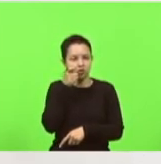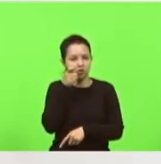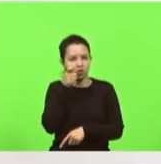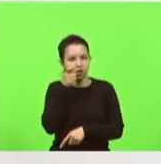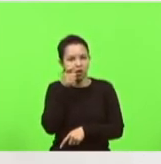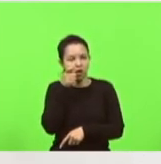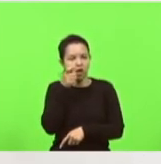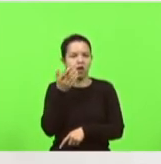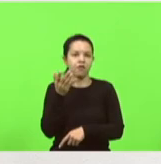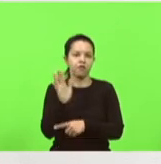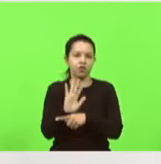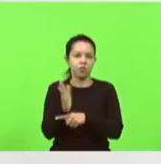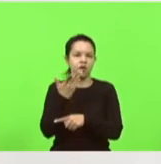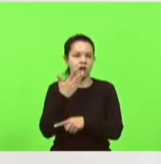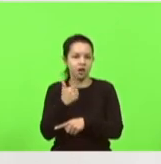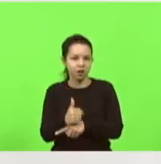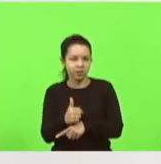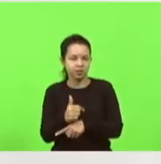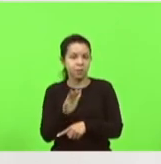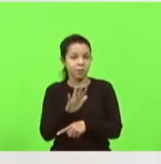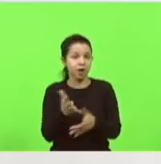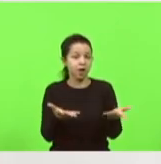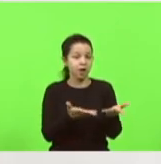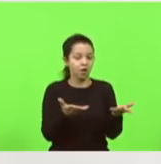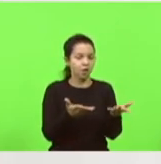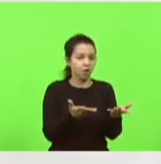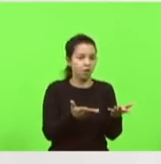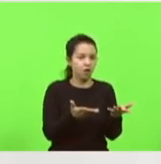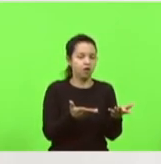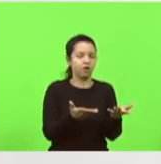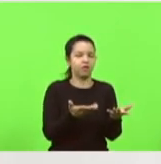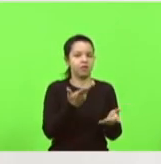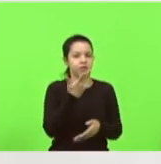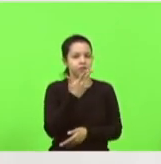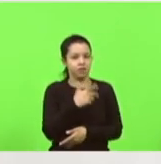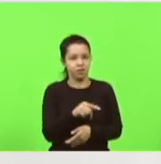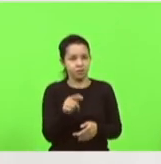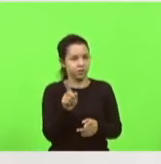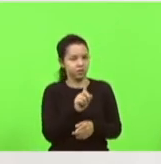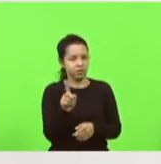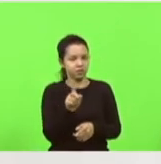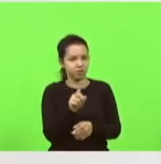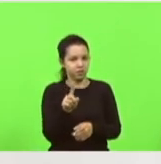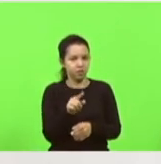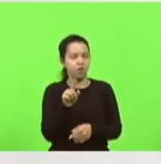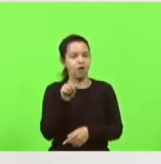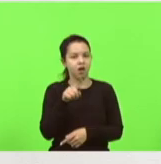não vai acabar ainda, temos até outubro. Tá?